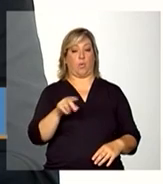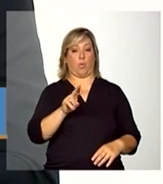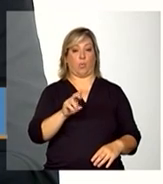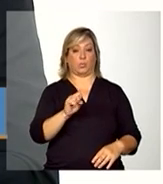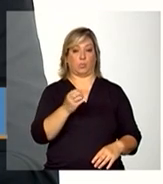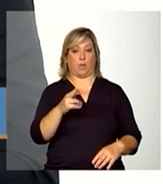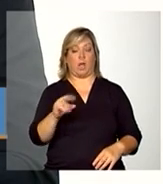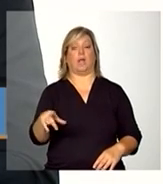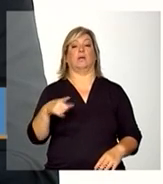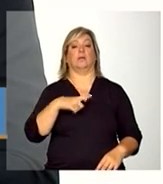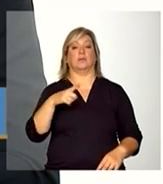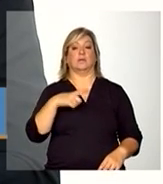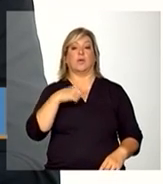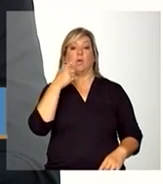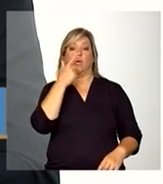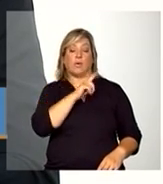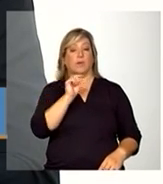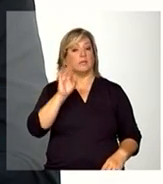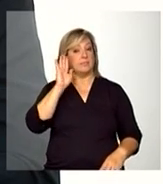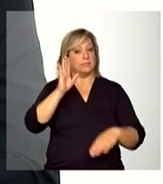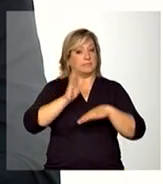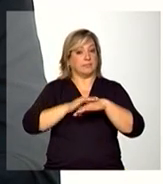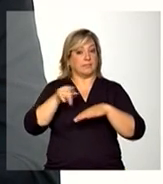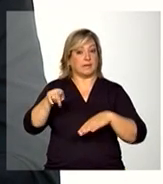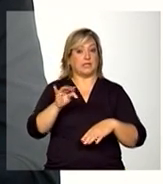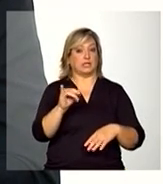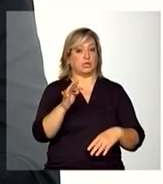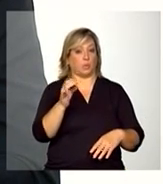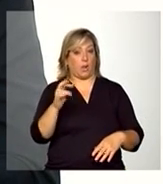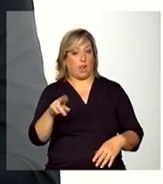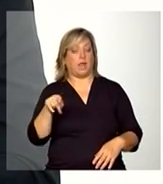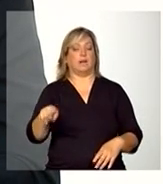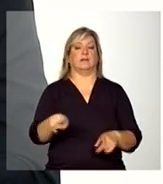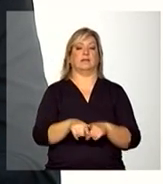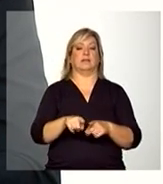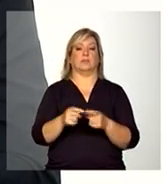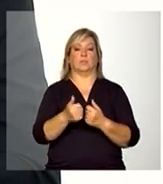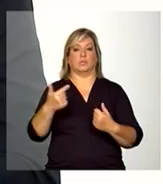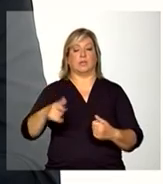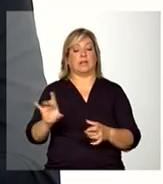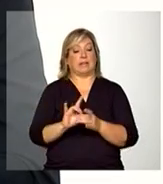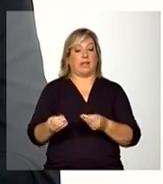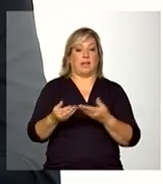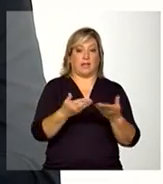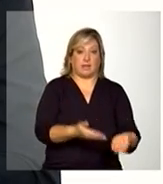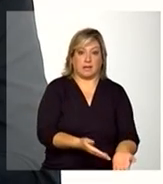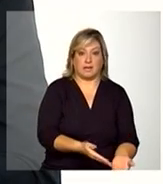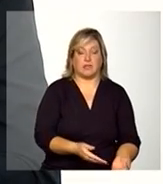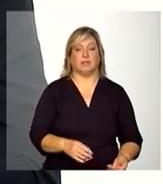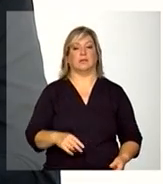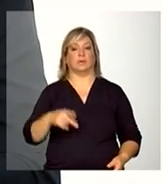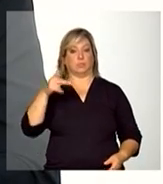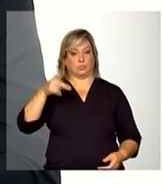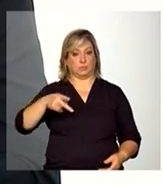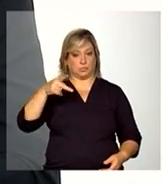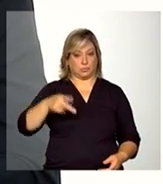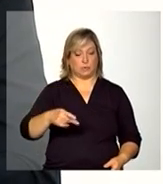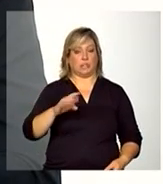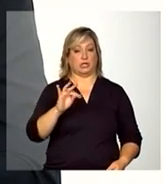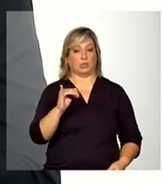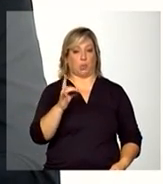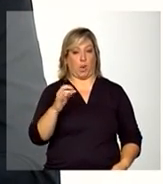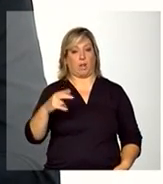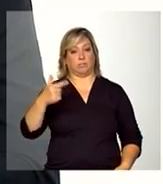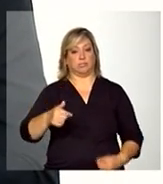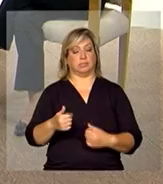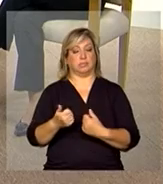adjunto ou titular conceder acesso Então são diferentes os níveis administrador titular e adjunto todos os sistemas e o usuário